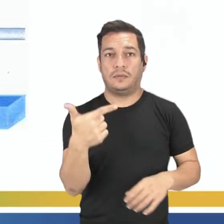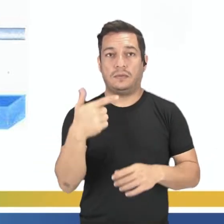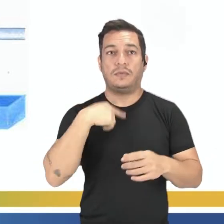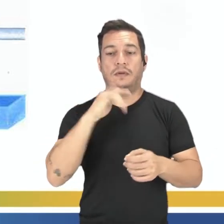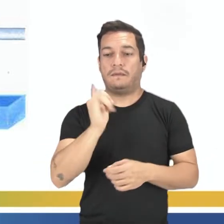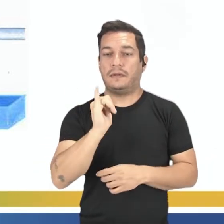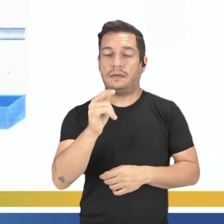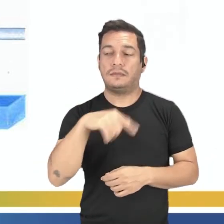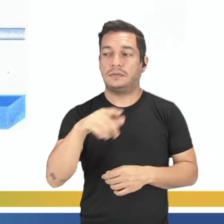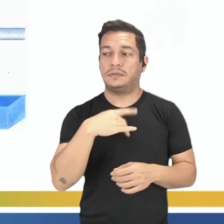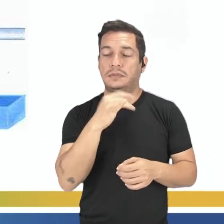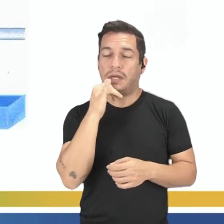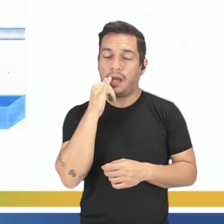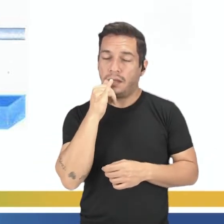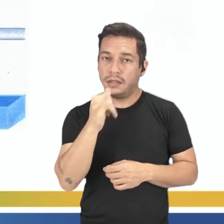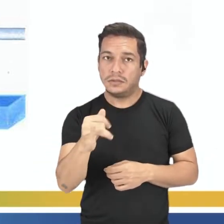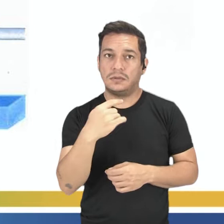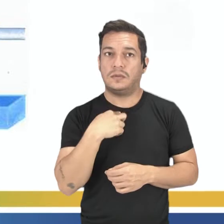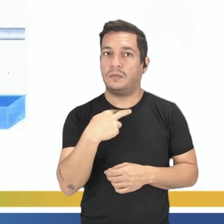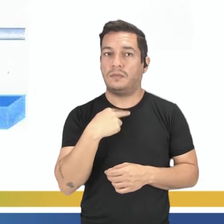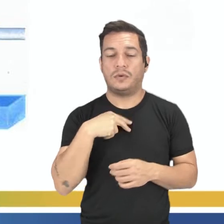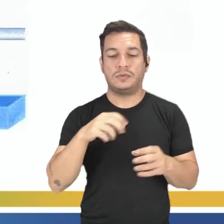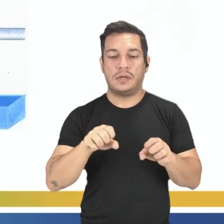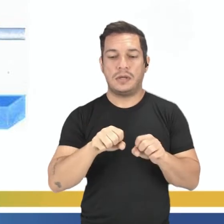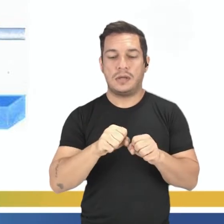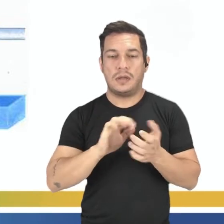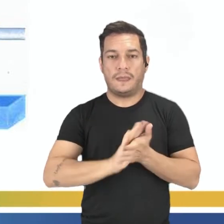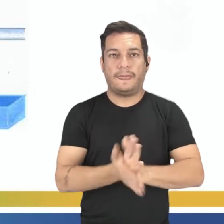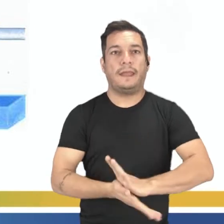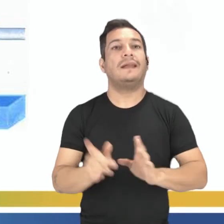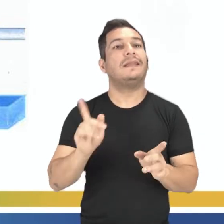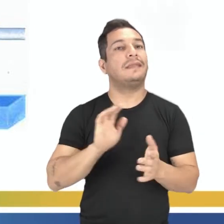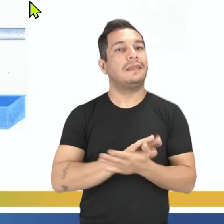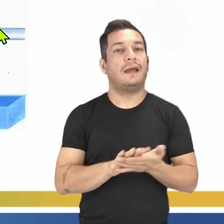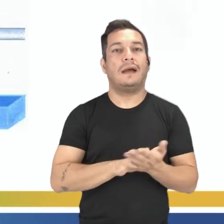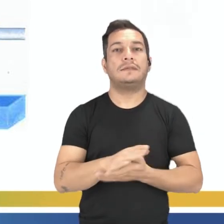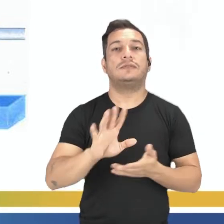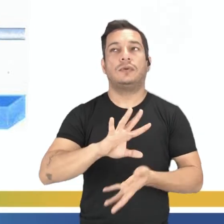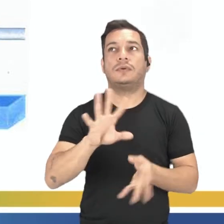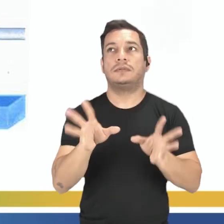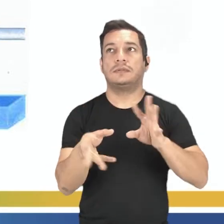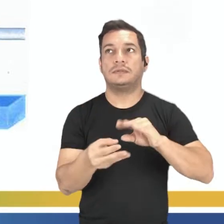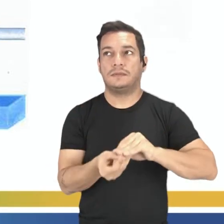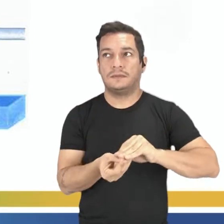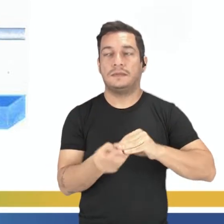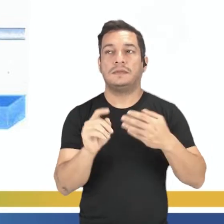para vocês, a energia ela não pode ser criada nem destruída, ela só se transforma, né? Então,